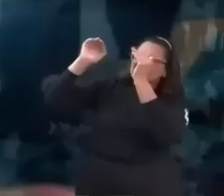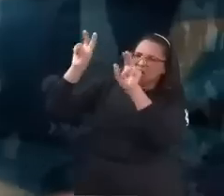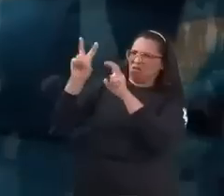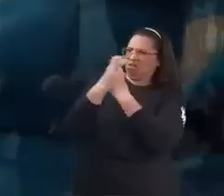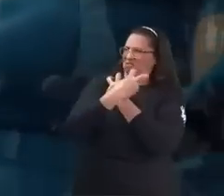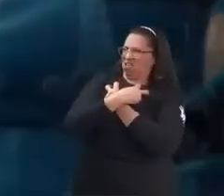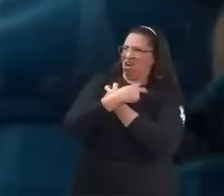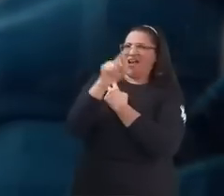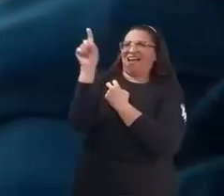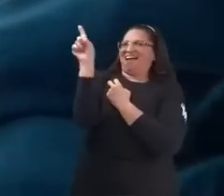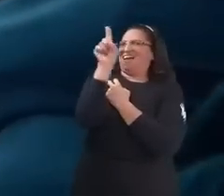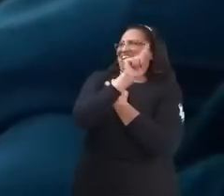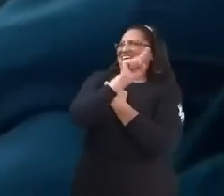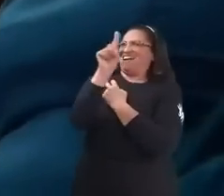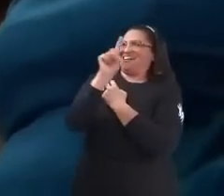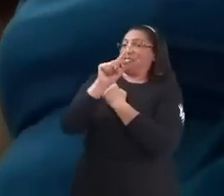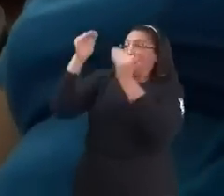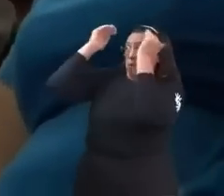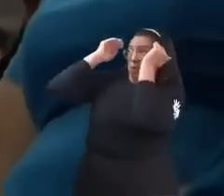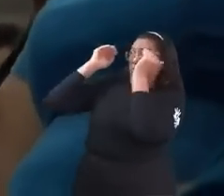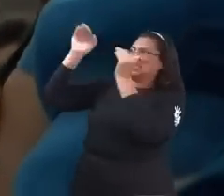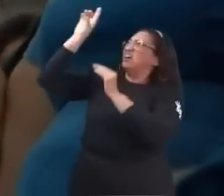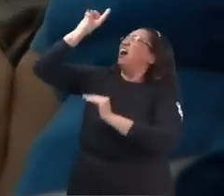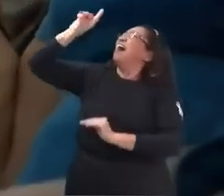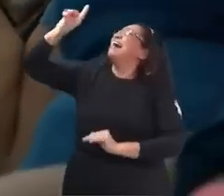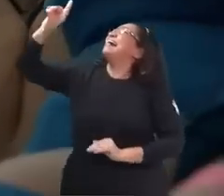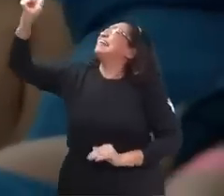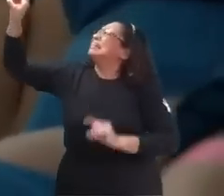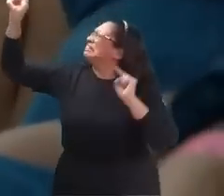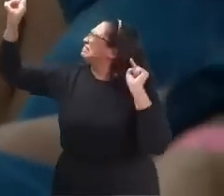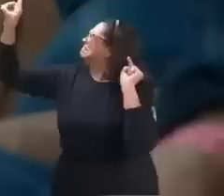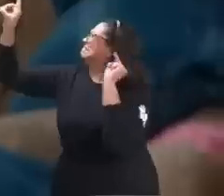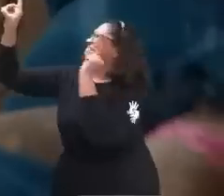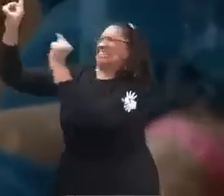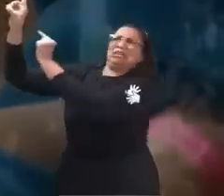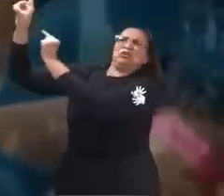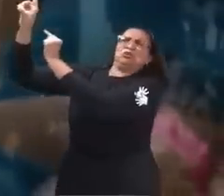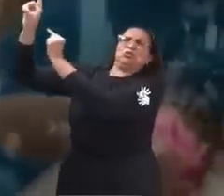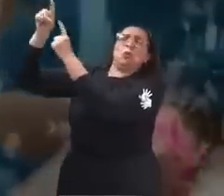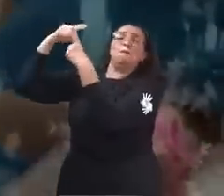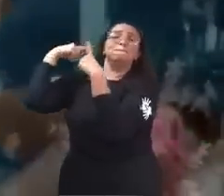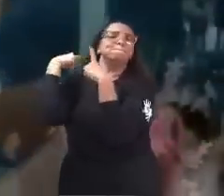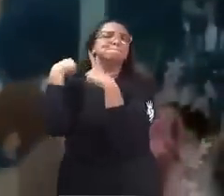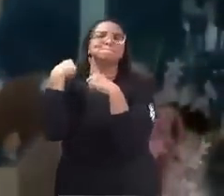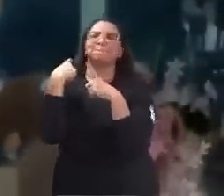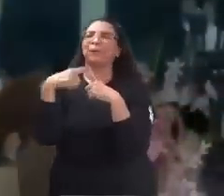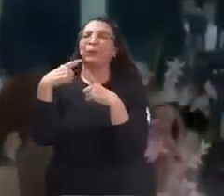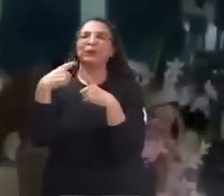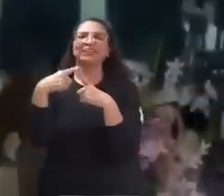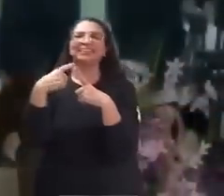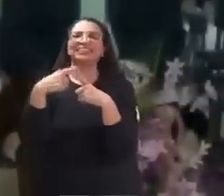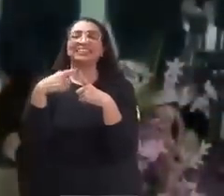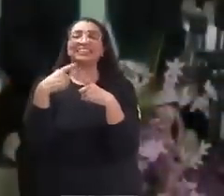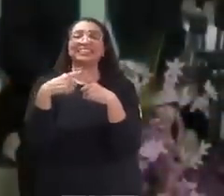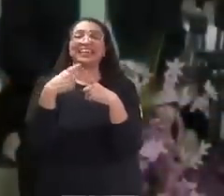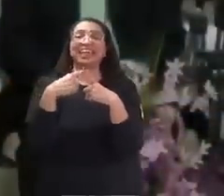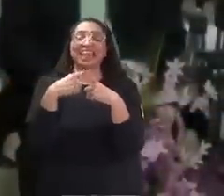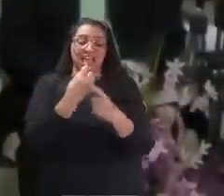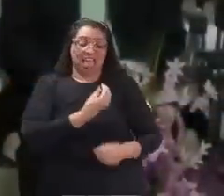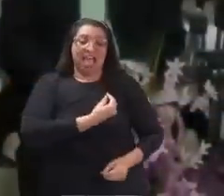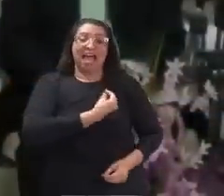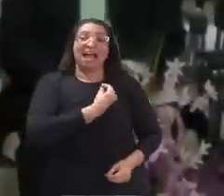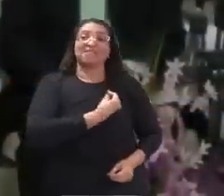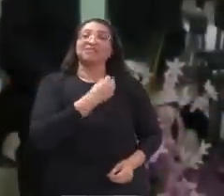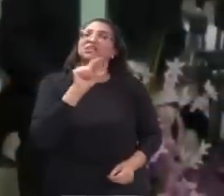faraó, tendo em vista a própria vida, era a vida diante de faraó, como eles se criaram